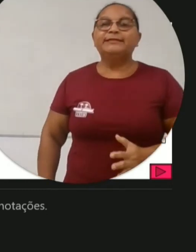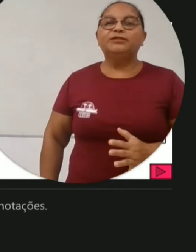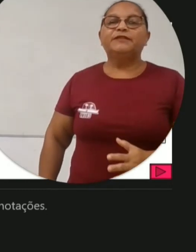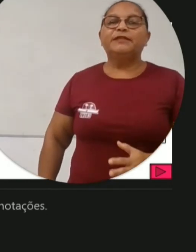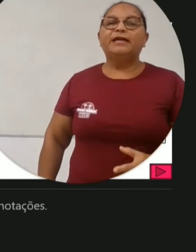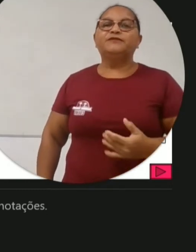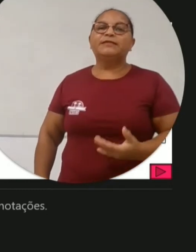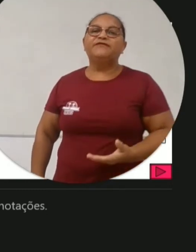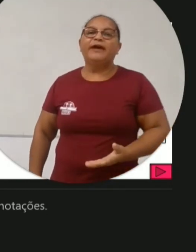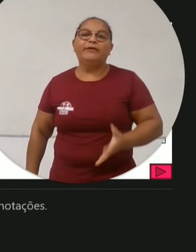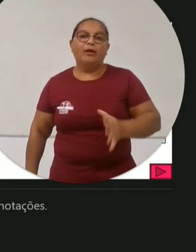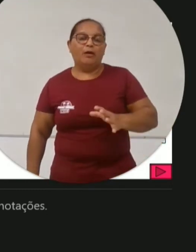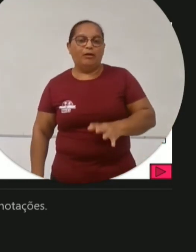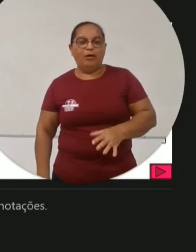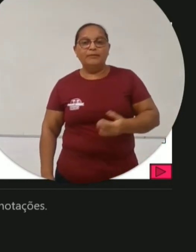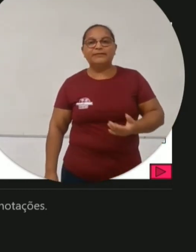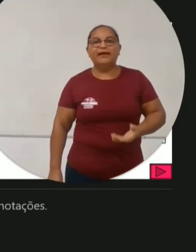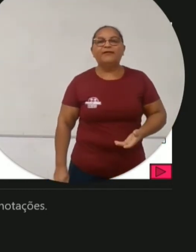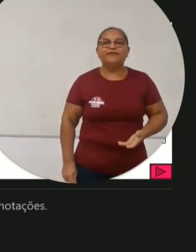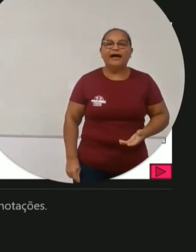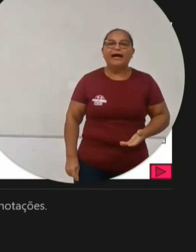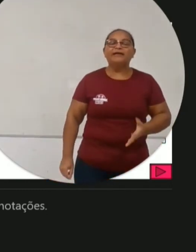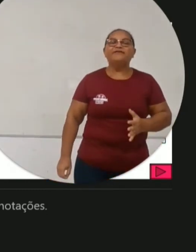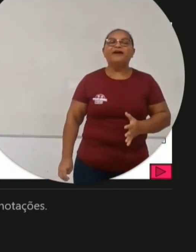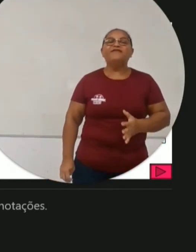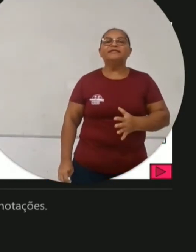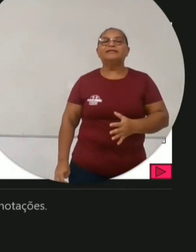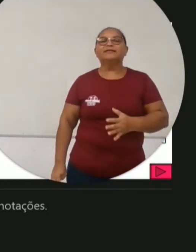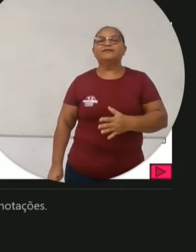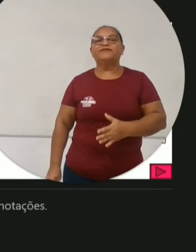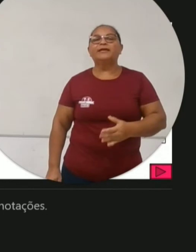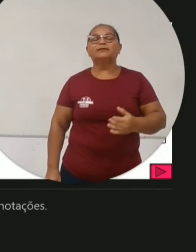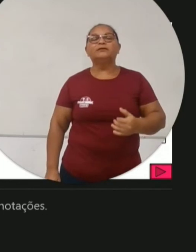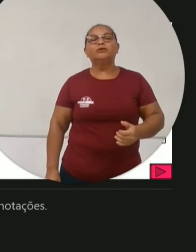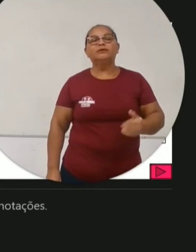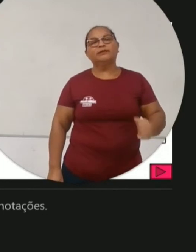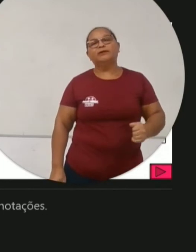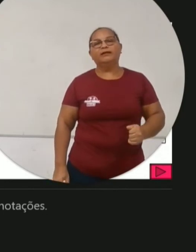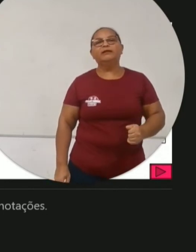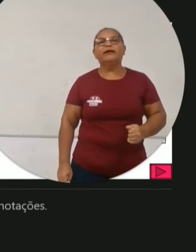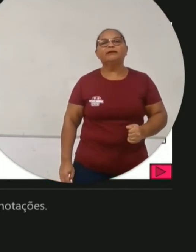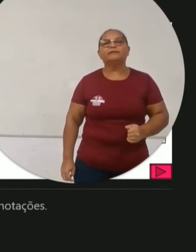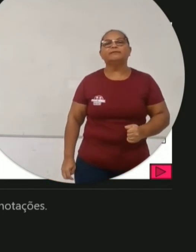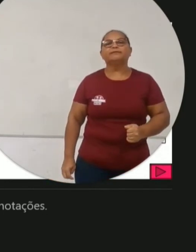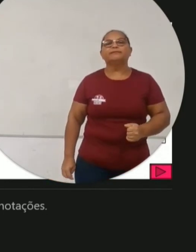vai observar e vai fazer essa frase no seu caderno.